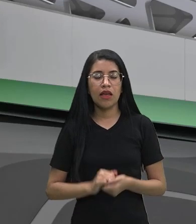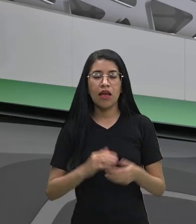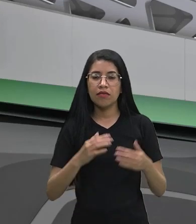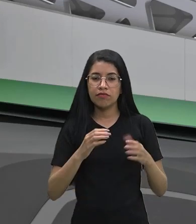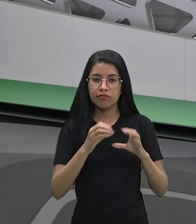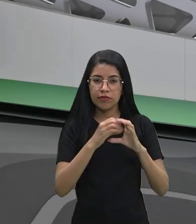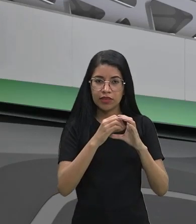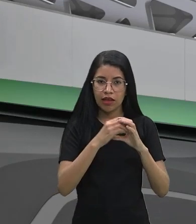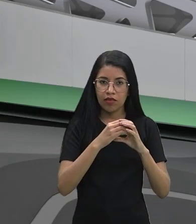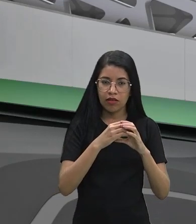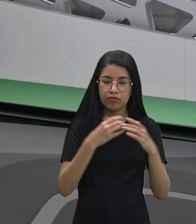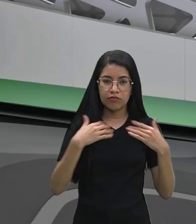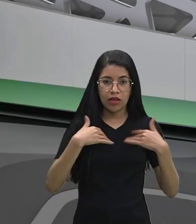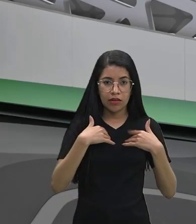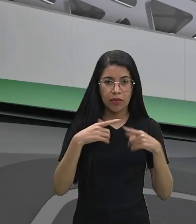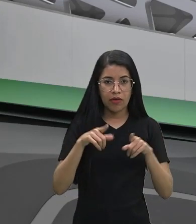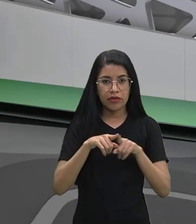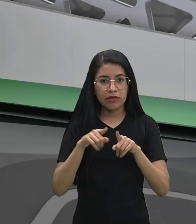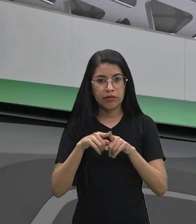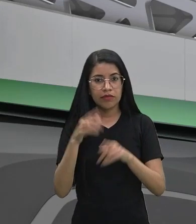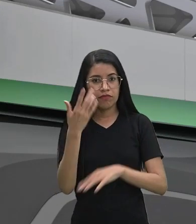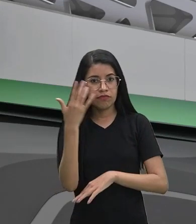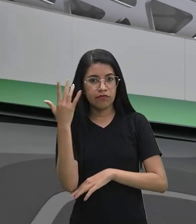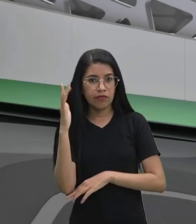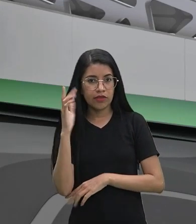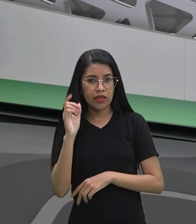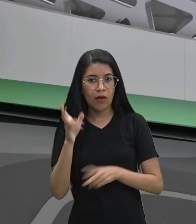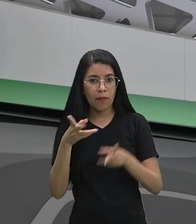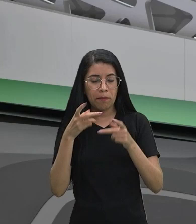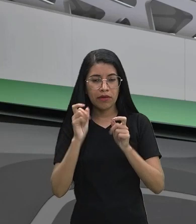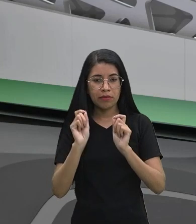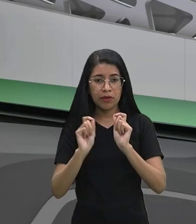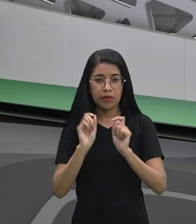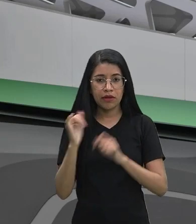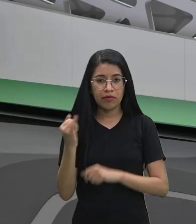da célula vegetal, gente? Muito bem, vamos lá.